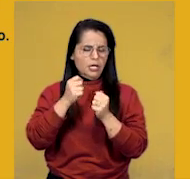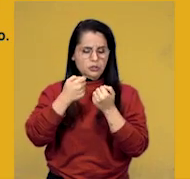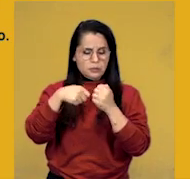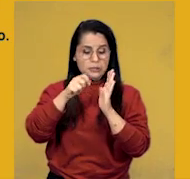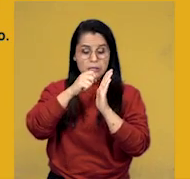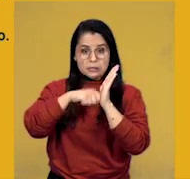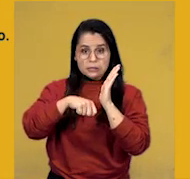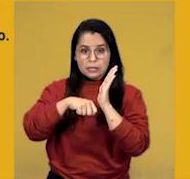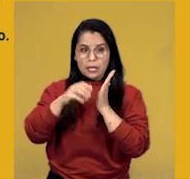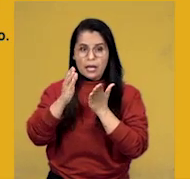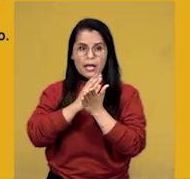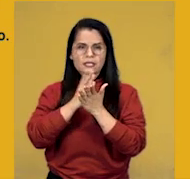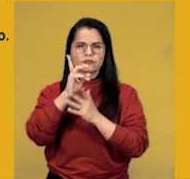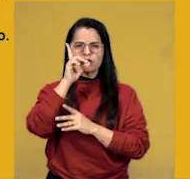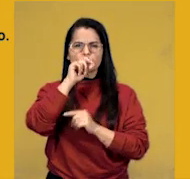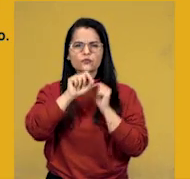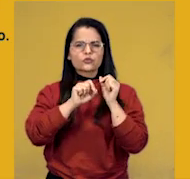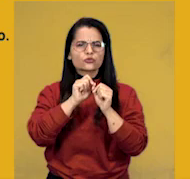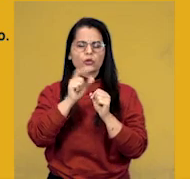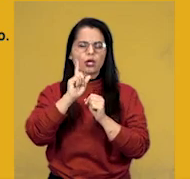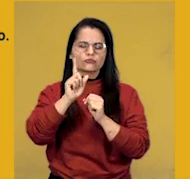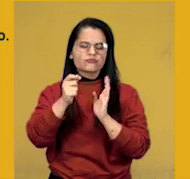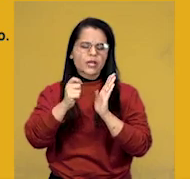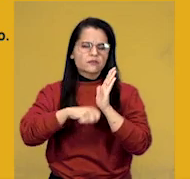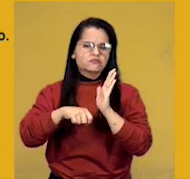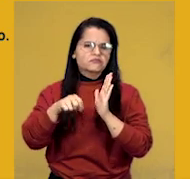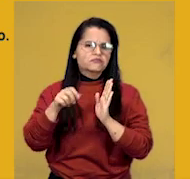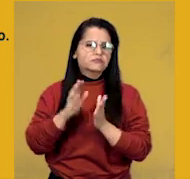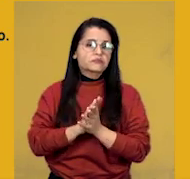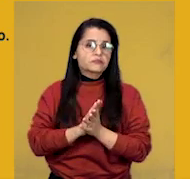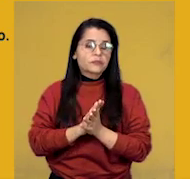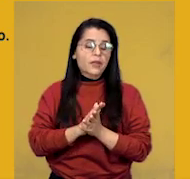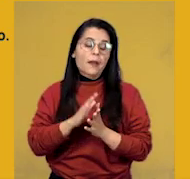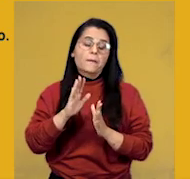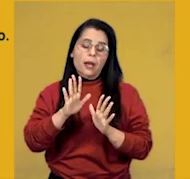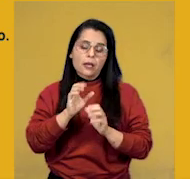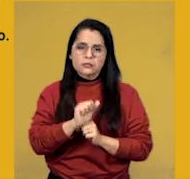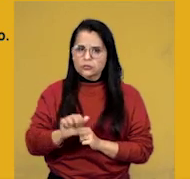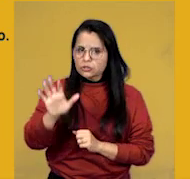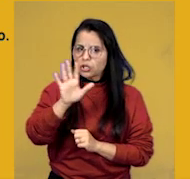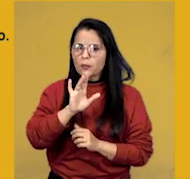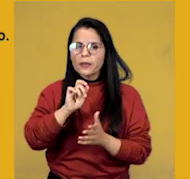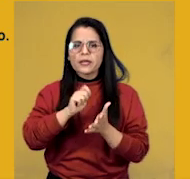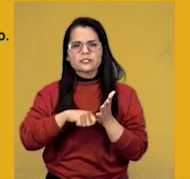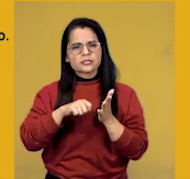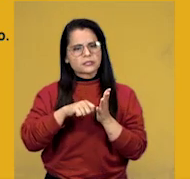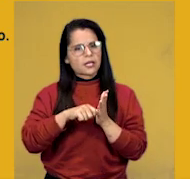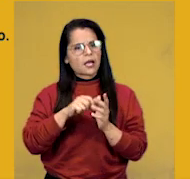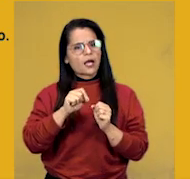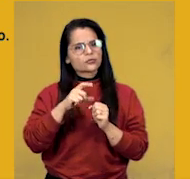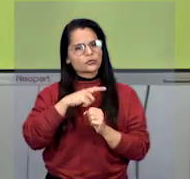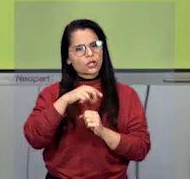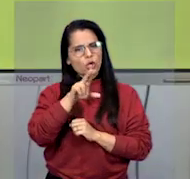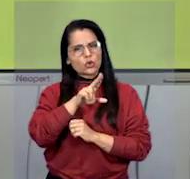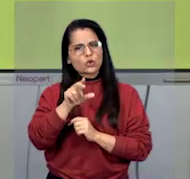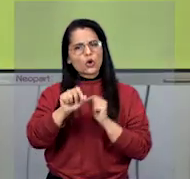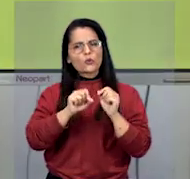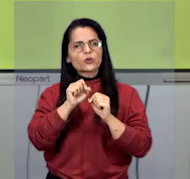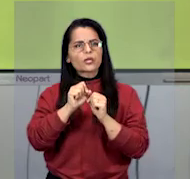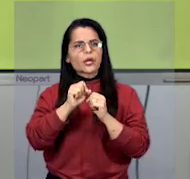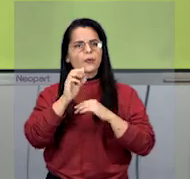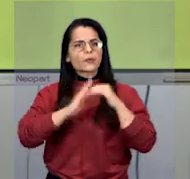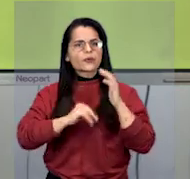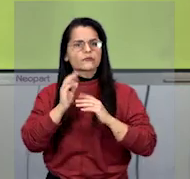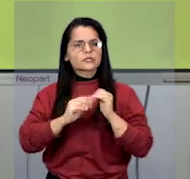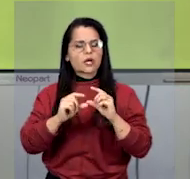Às vezes, muito raramente, ele não vem assinado, mas geralmente ele é assinado sim. A pessoa põe o nome dela, o que ela faz na vida profissional